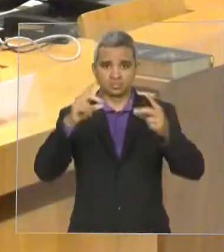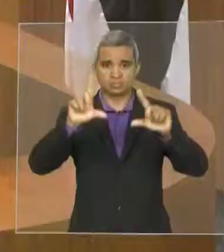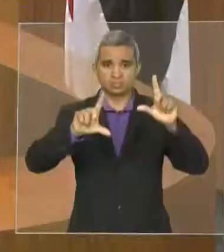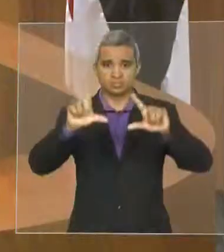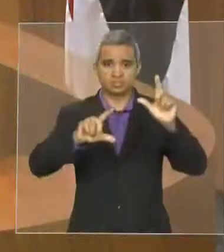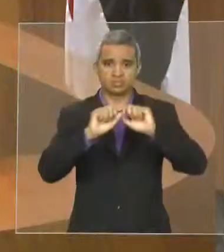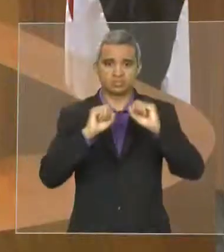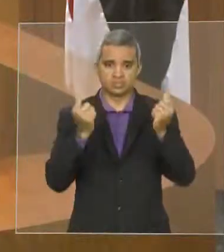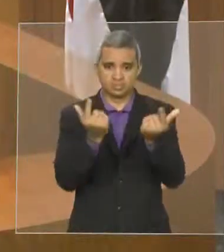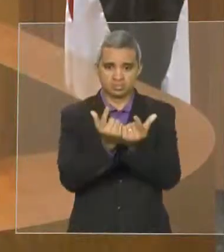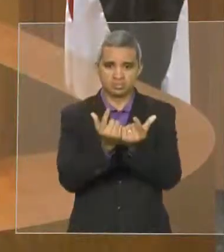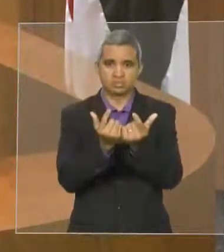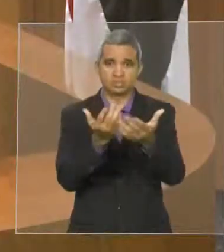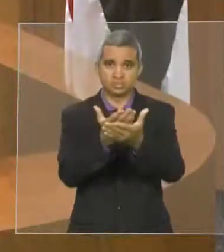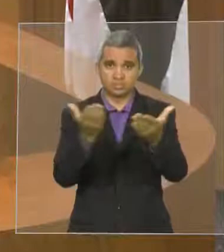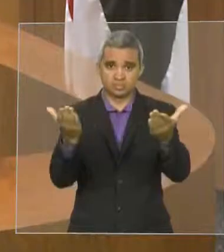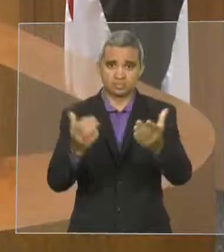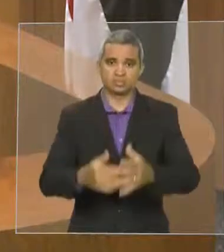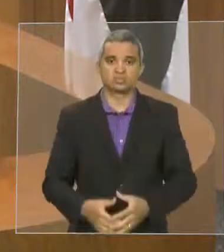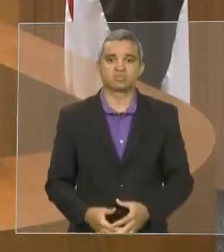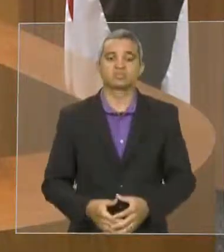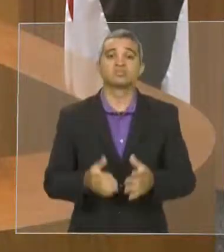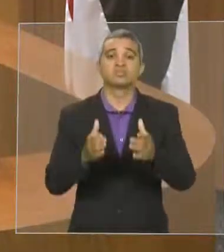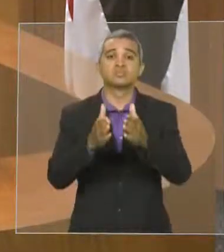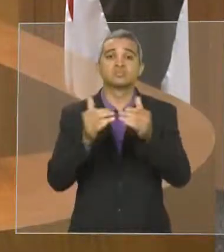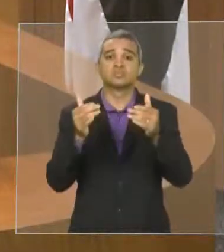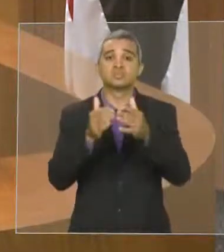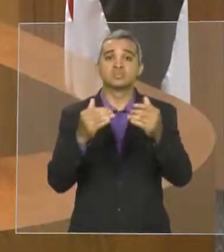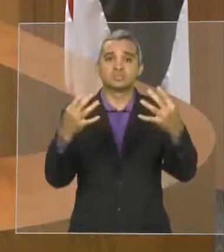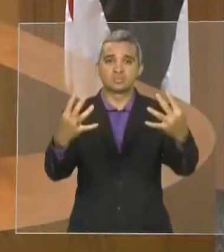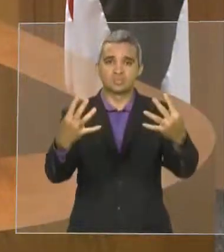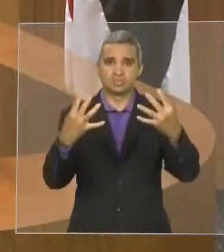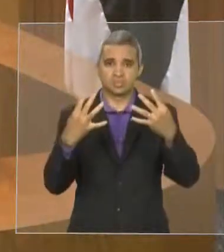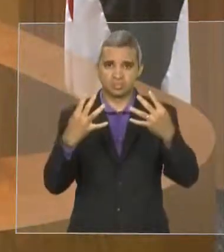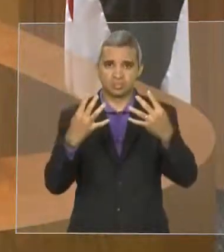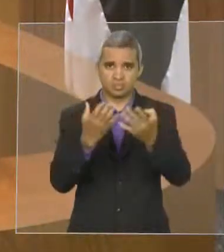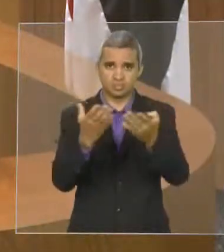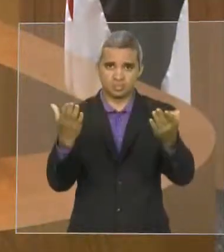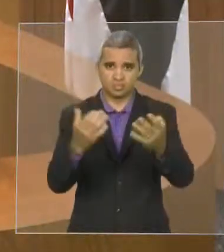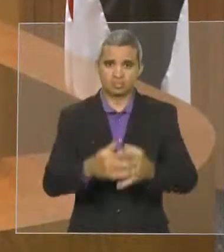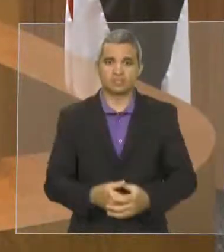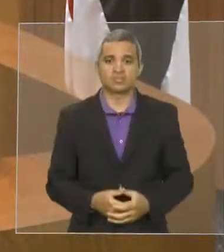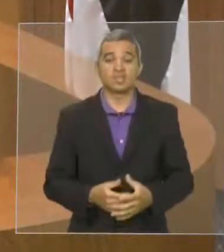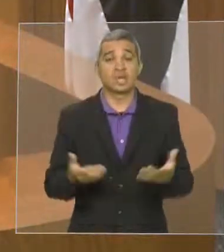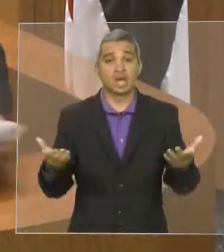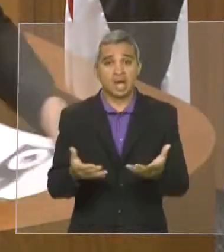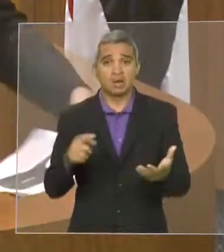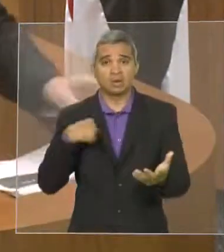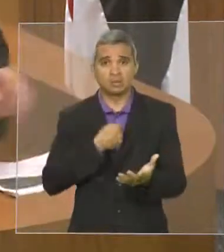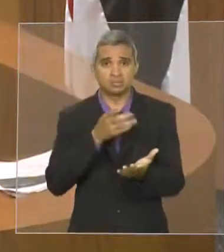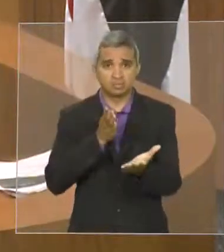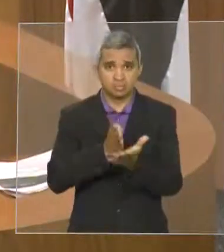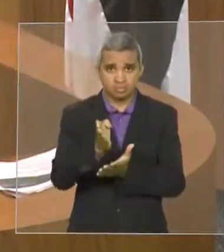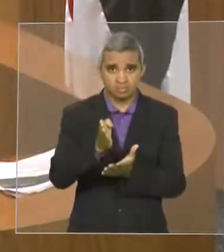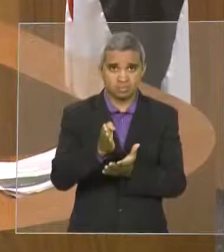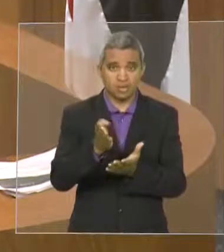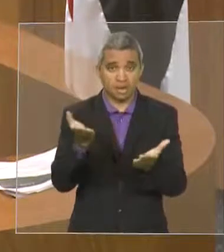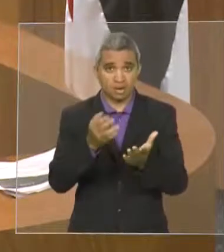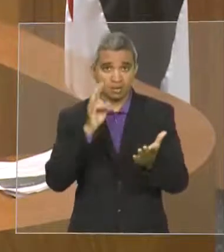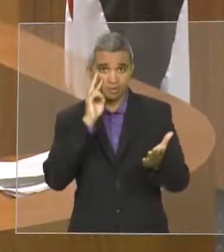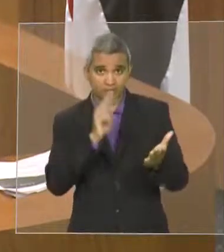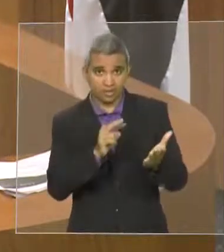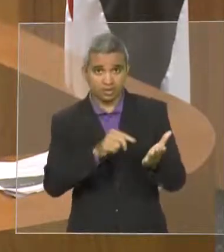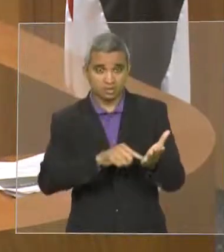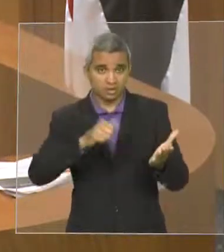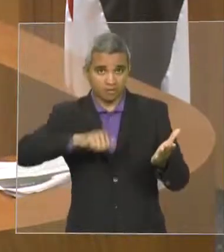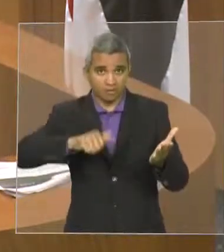senhores deputados, senhoras deputadas, eu peço a atenção de vossas excelências. Nós aprovaremos agora, apreciaremos a